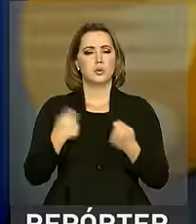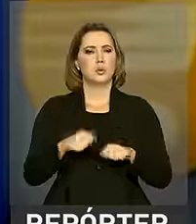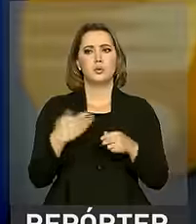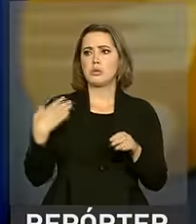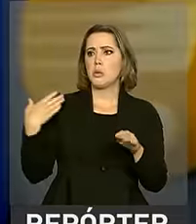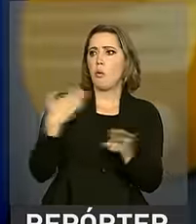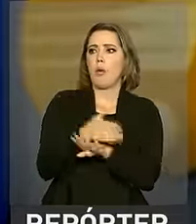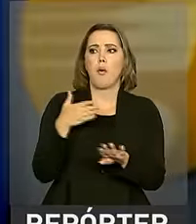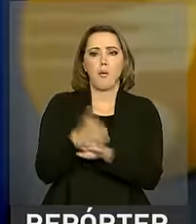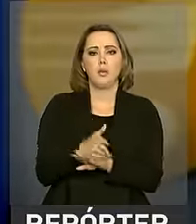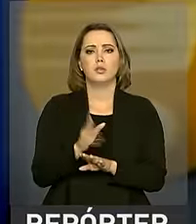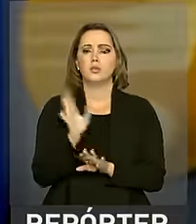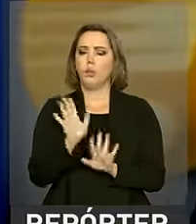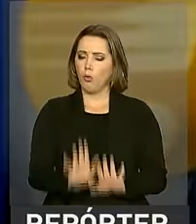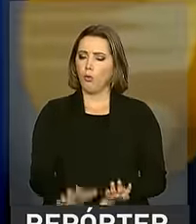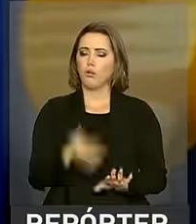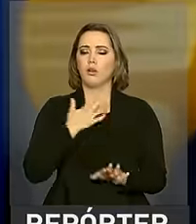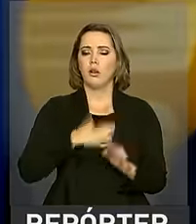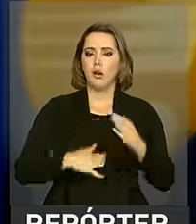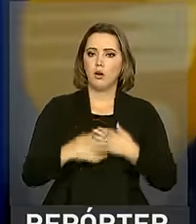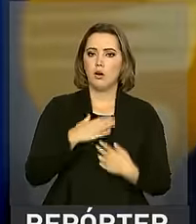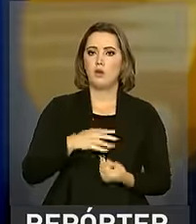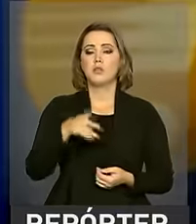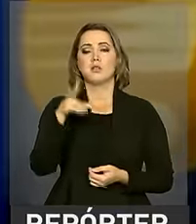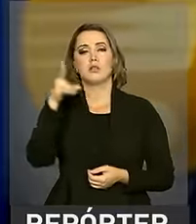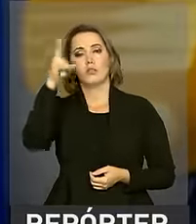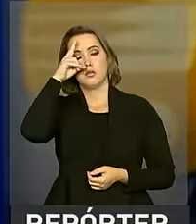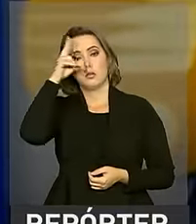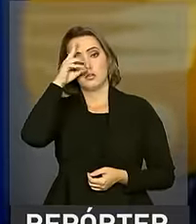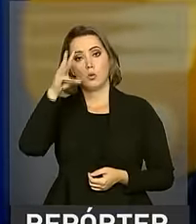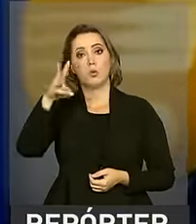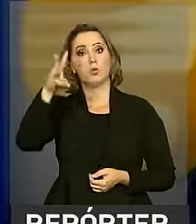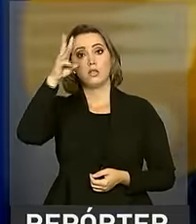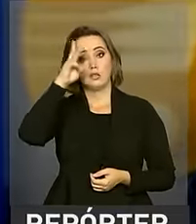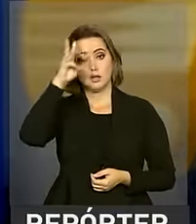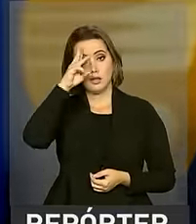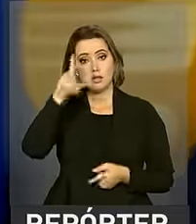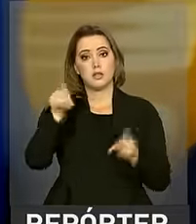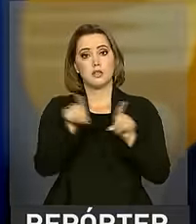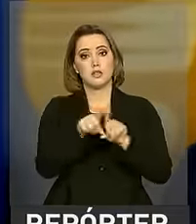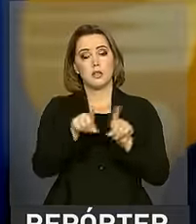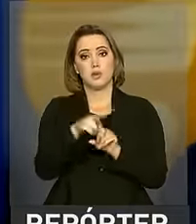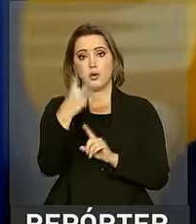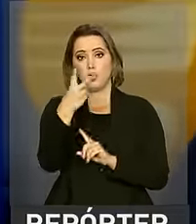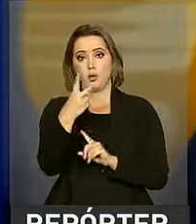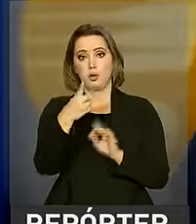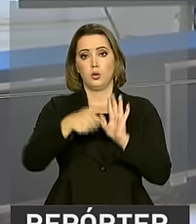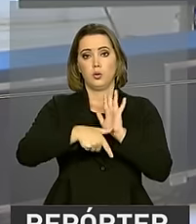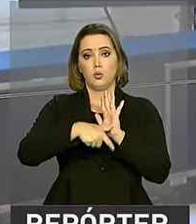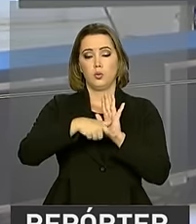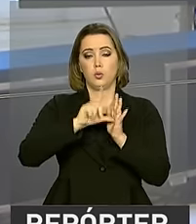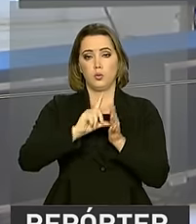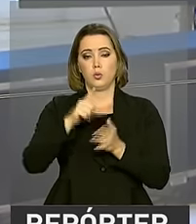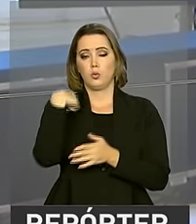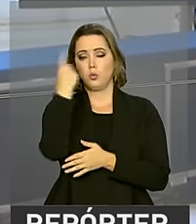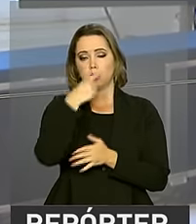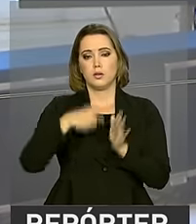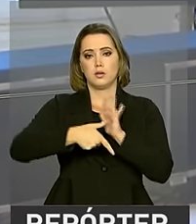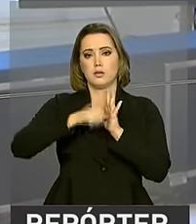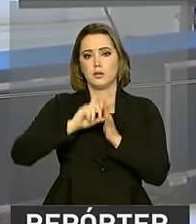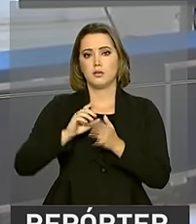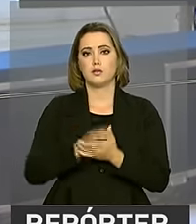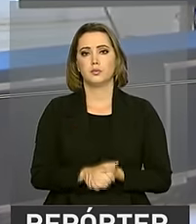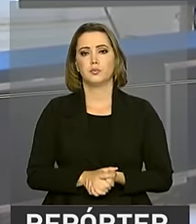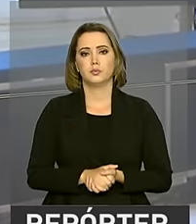ter correria a Caixa vai abrir inclusive na segunda e na terça-feira a caixa também vai abrir 2 horas mais cedo o